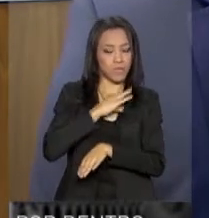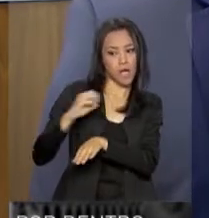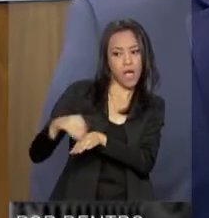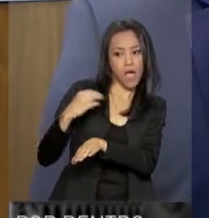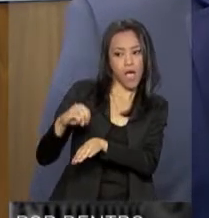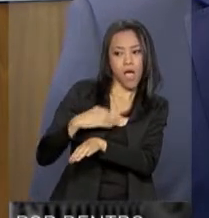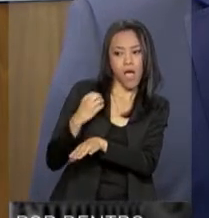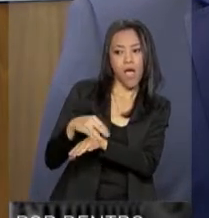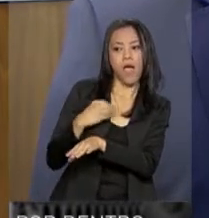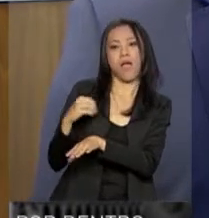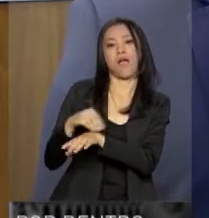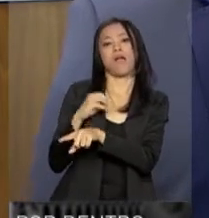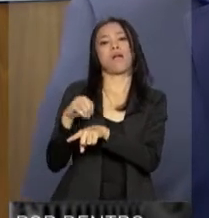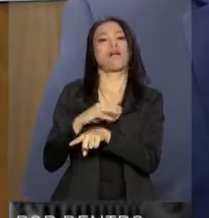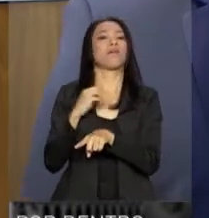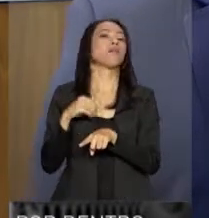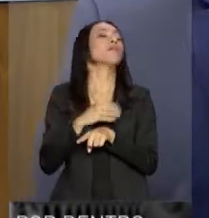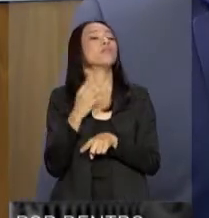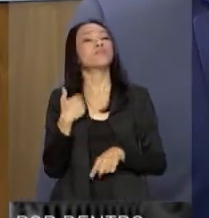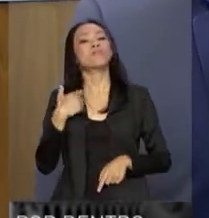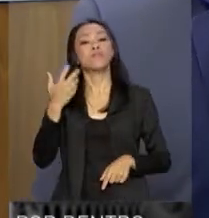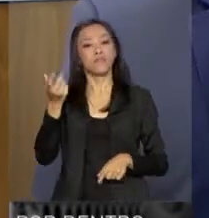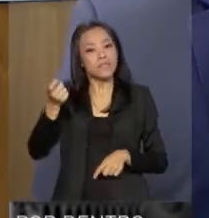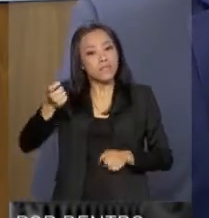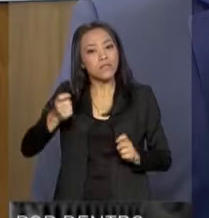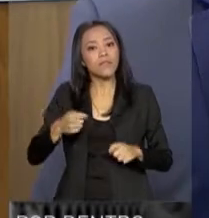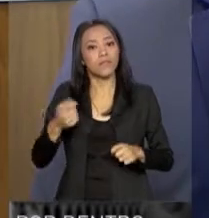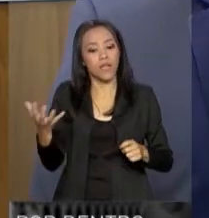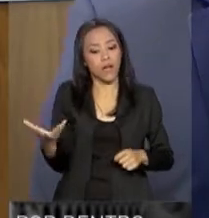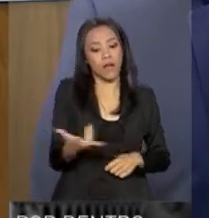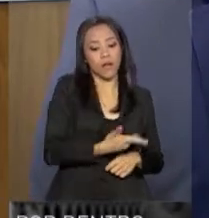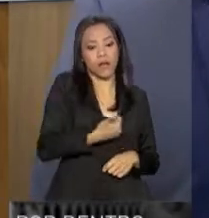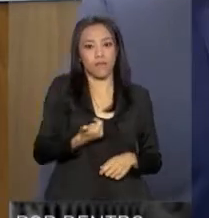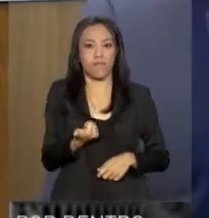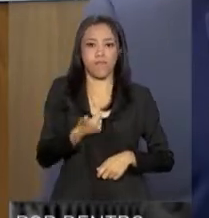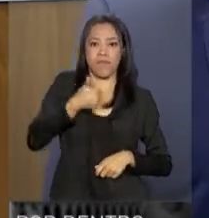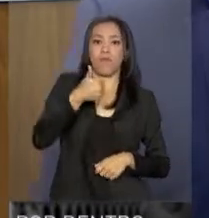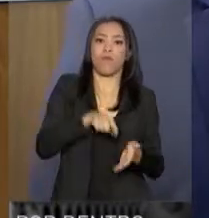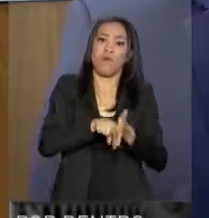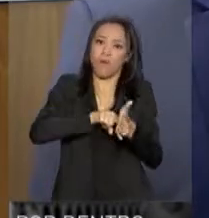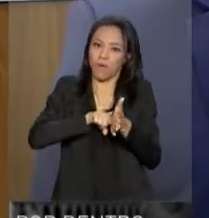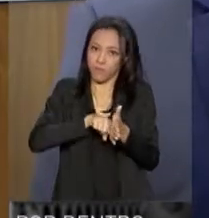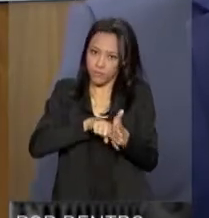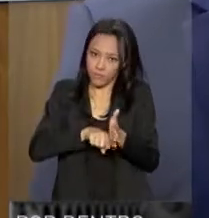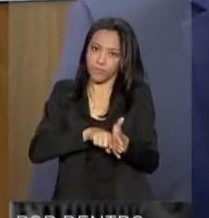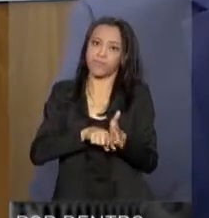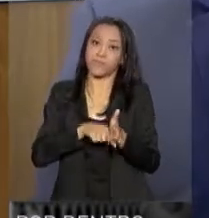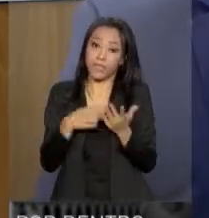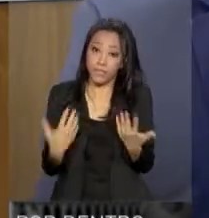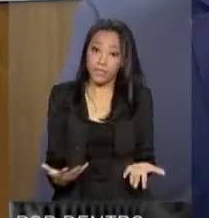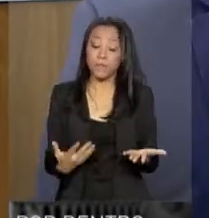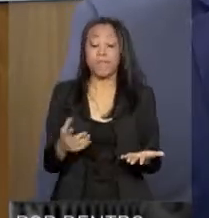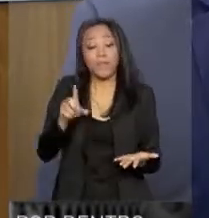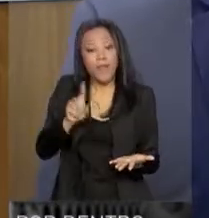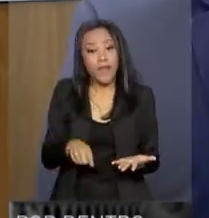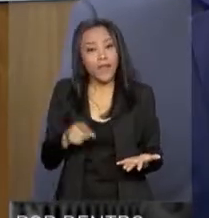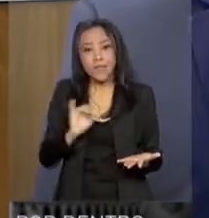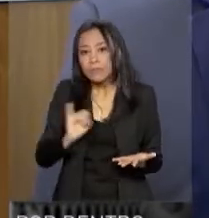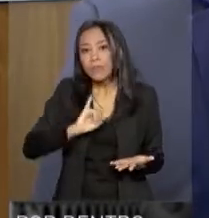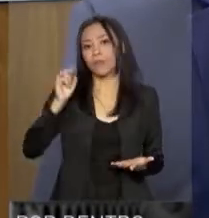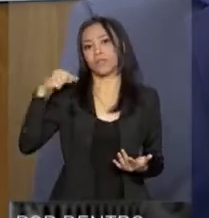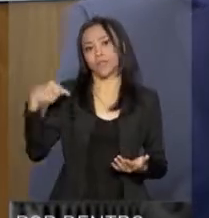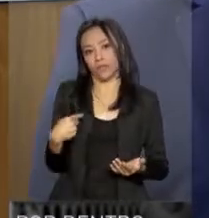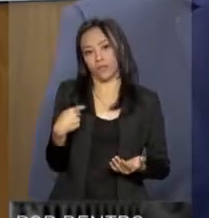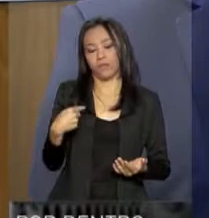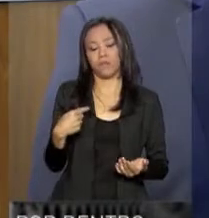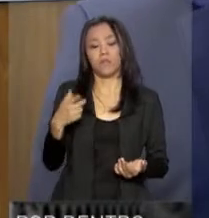a eficiência é durante esse processo investigativo bem evidenciada então esse é um ponto importante ver que